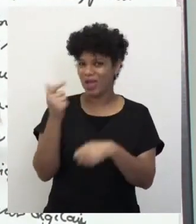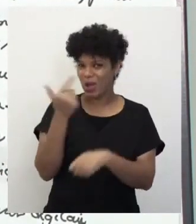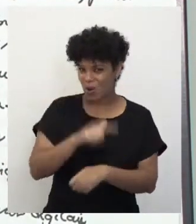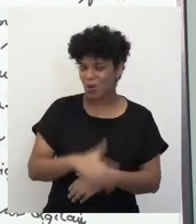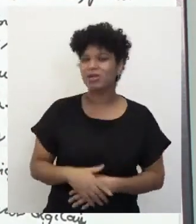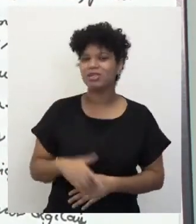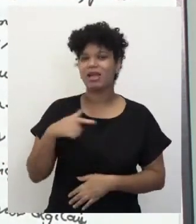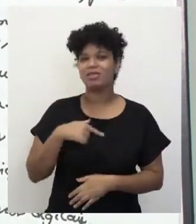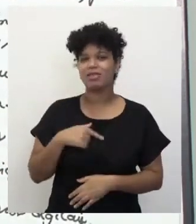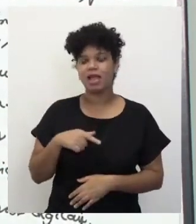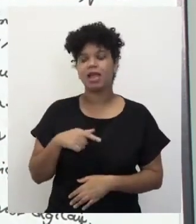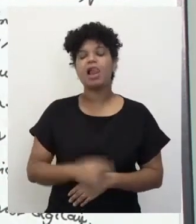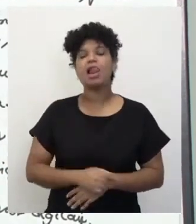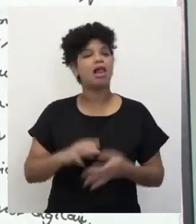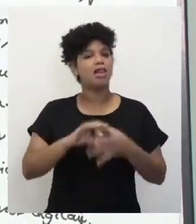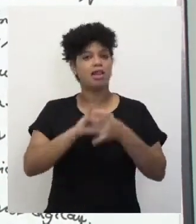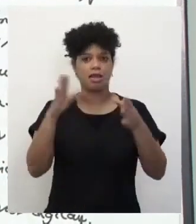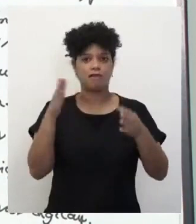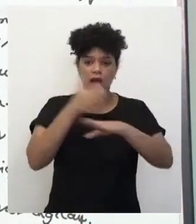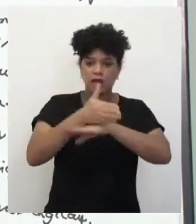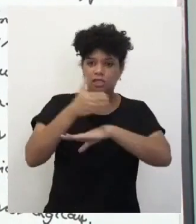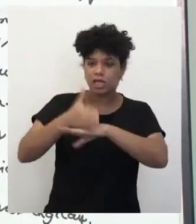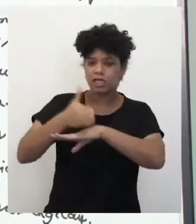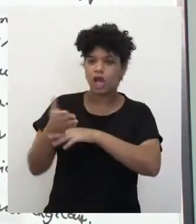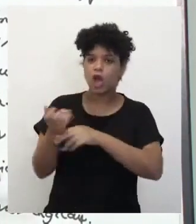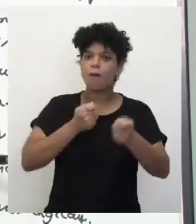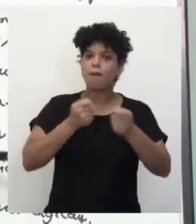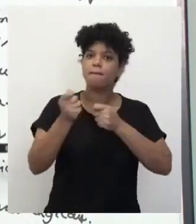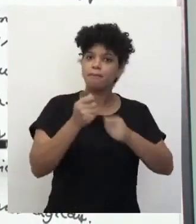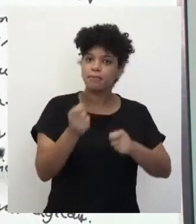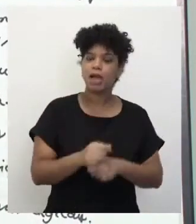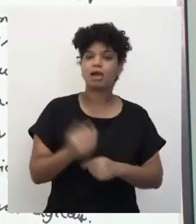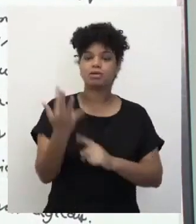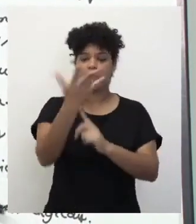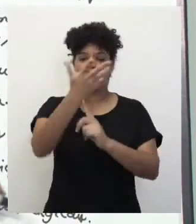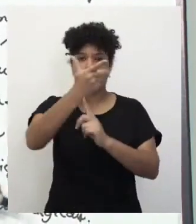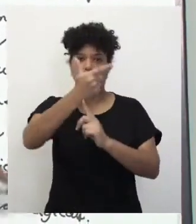estão lá disponíveis, né? Existe todo um mercado de arte agora que